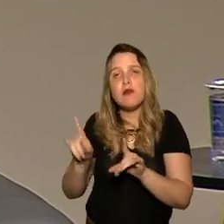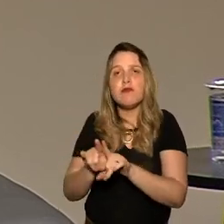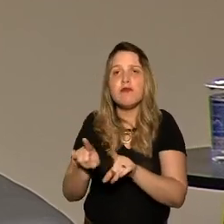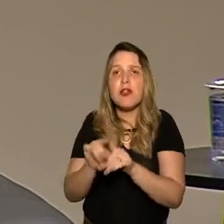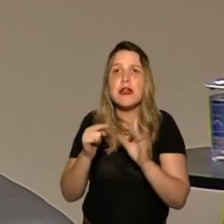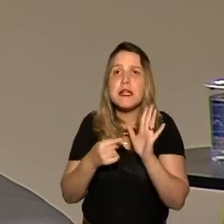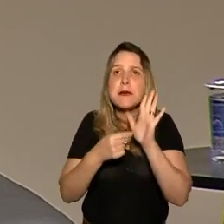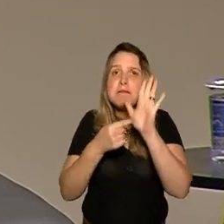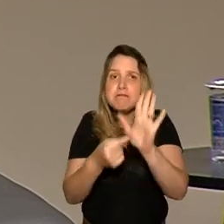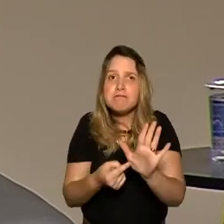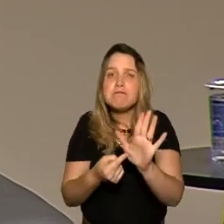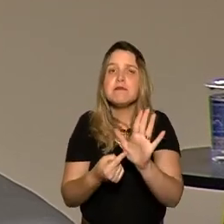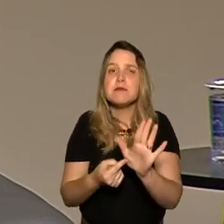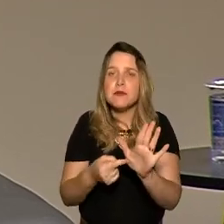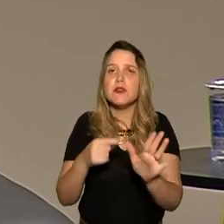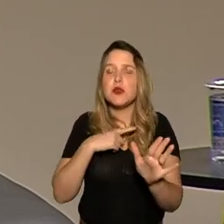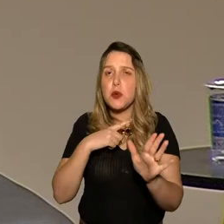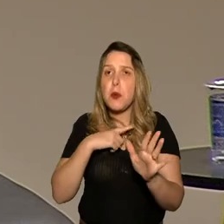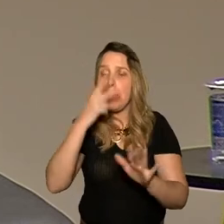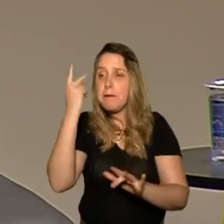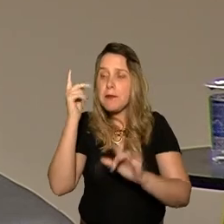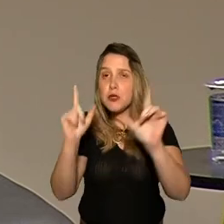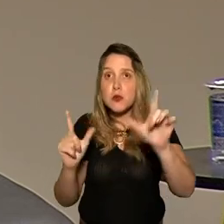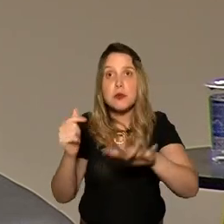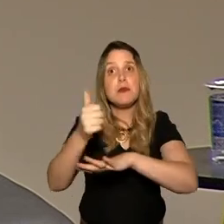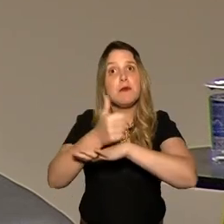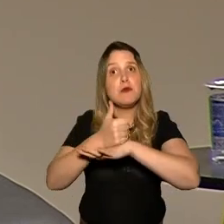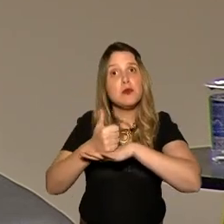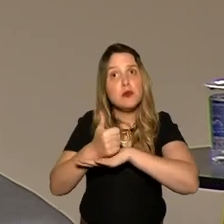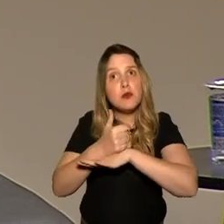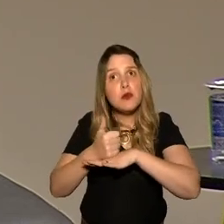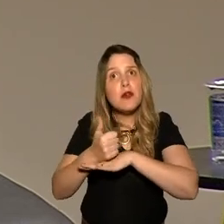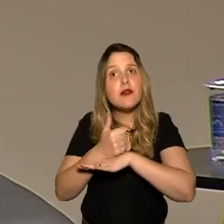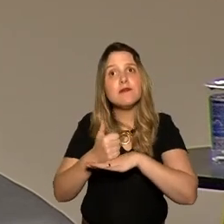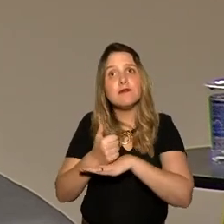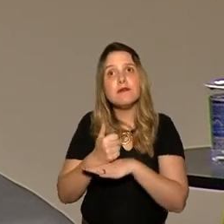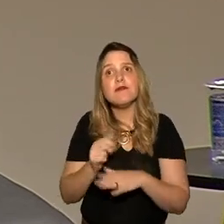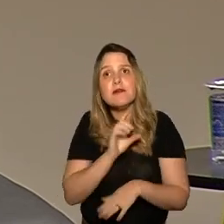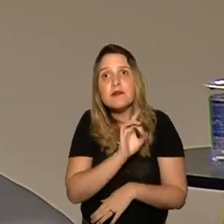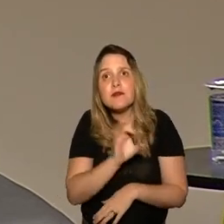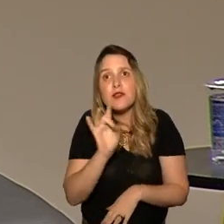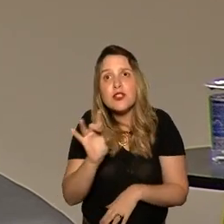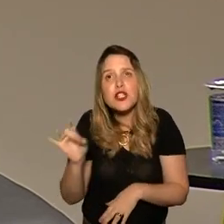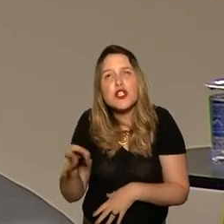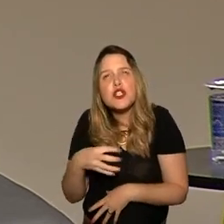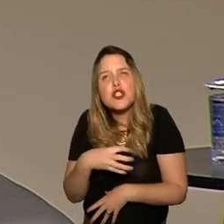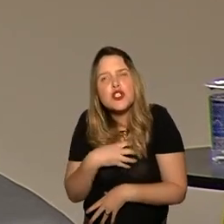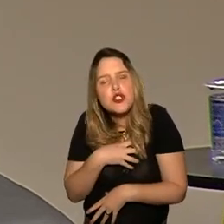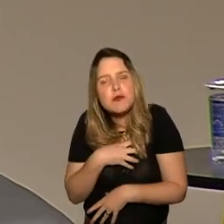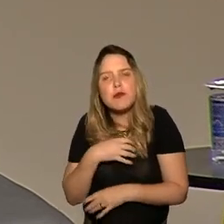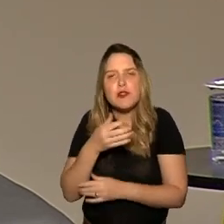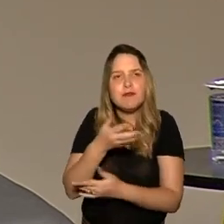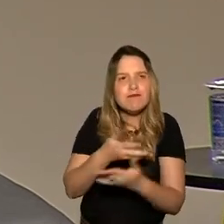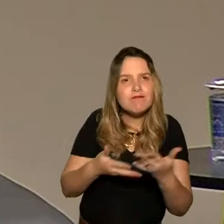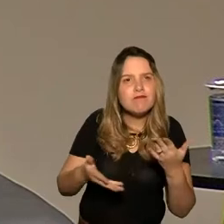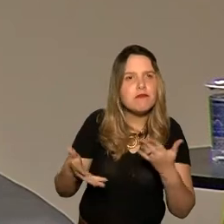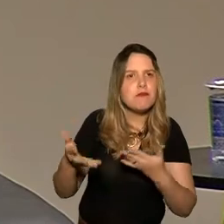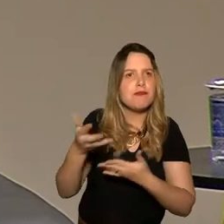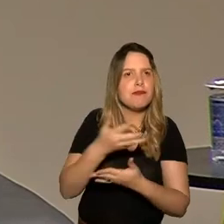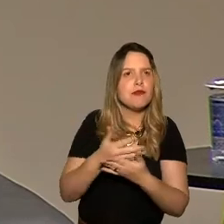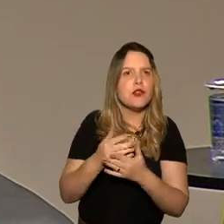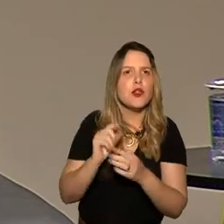um corpo técnico de pessoas de profissionais que esteja habilitada a esse tipo de interação né